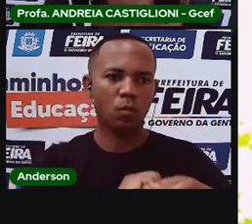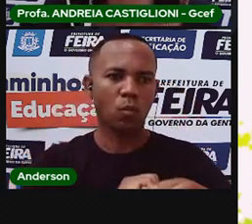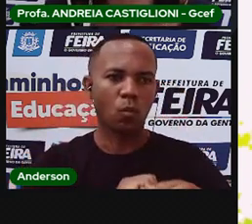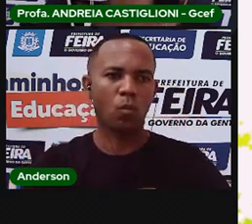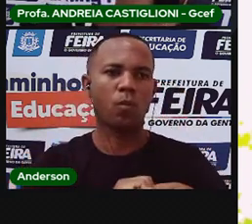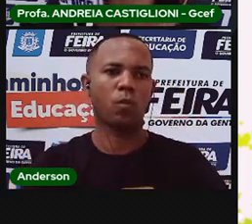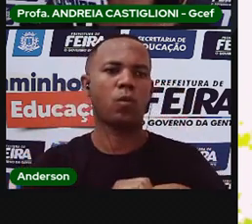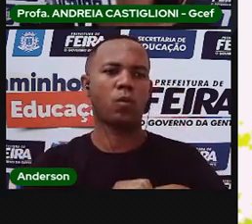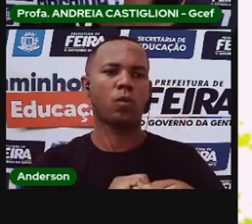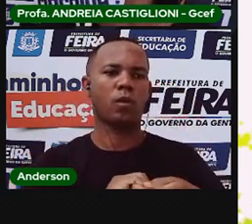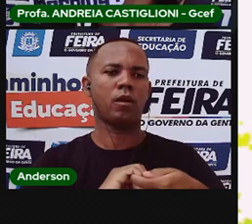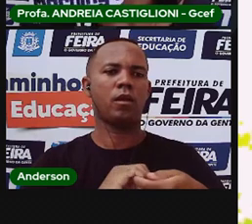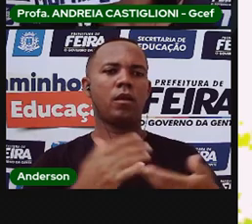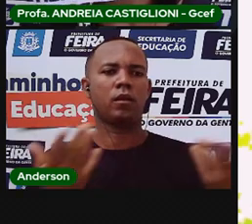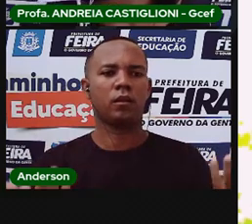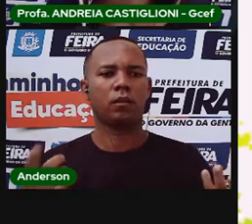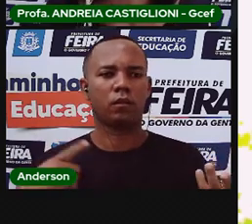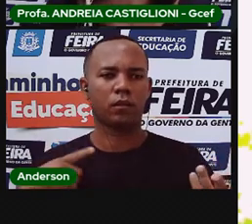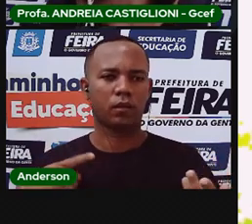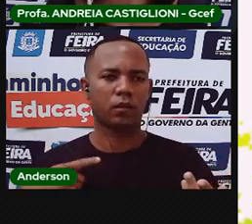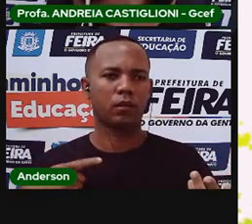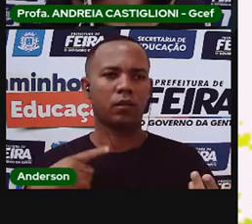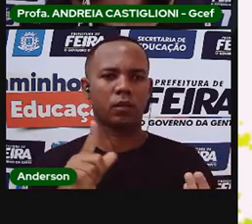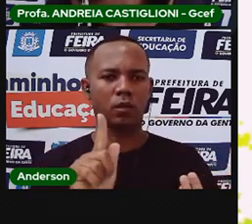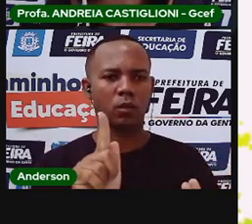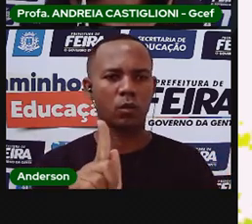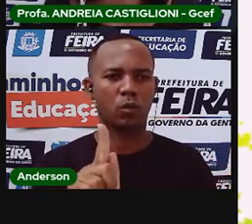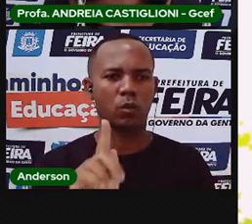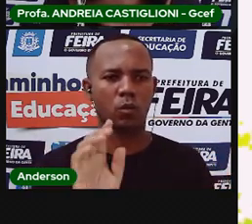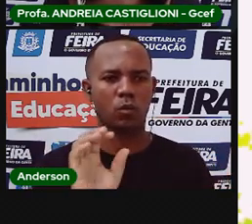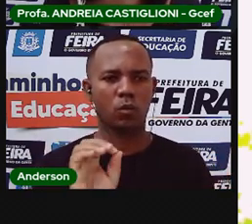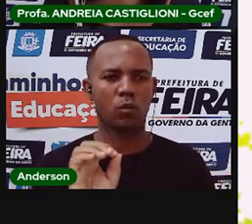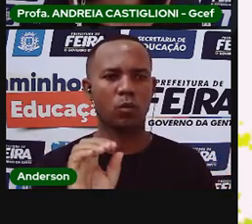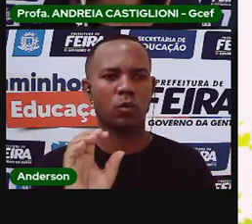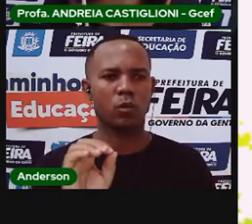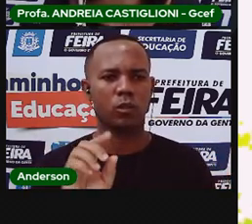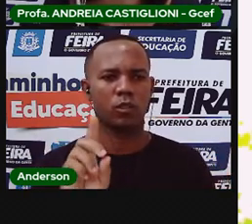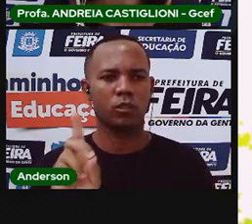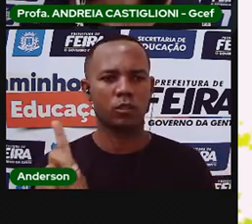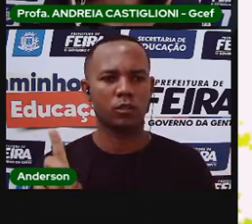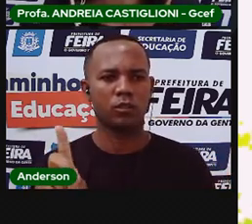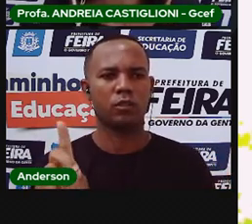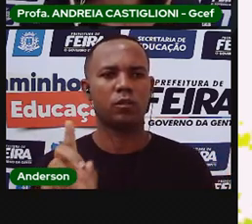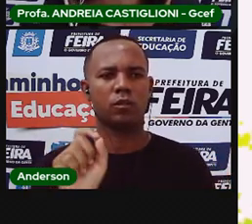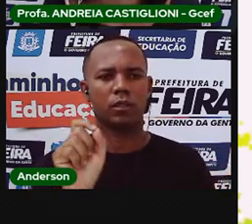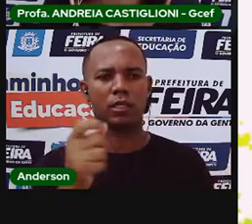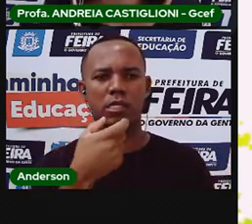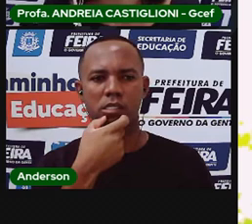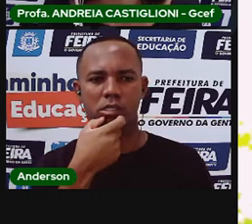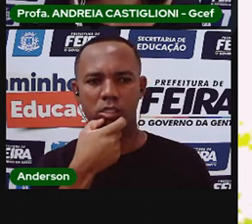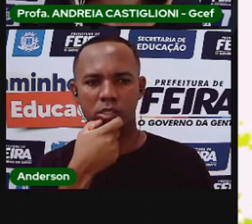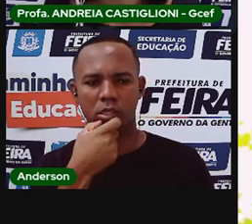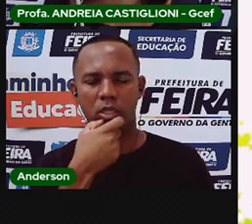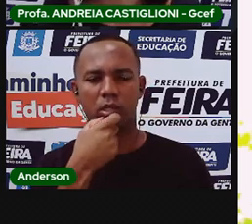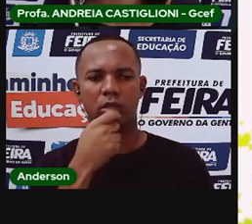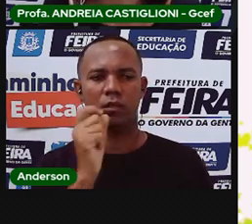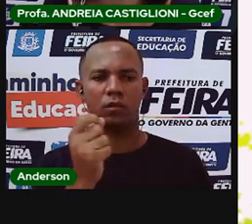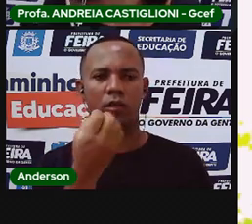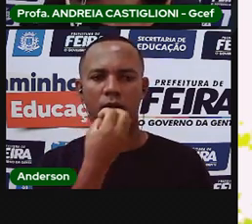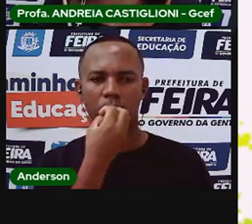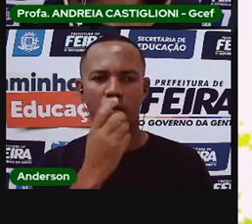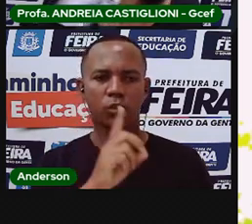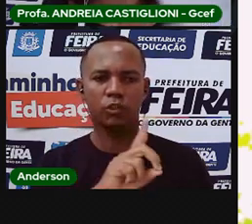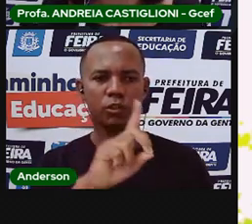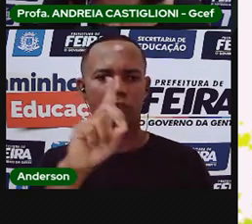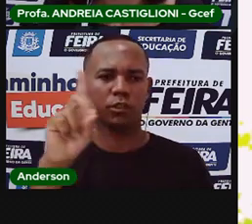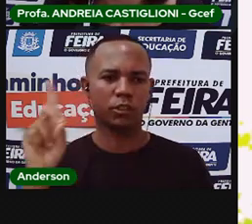para quem estiver assistindo, good morning. Good morning. Que quer dizer bom